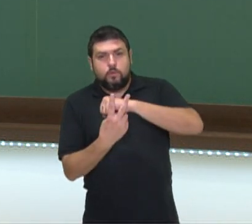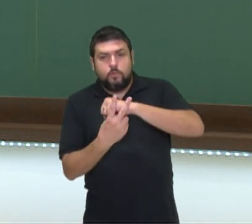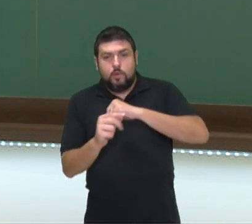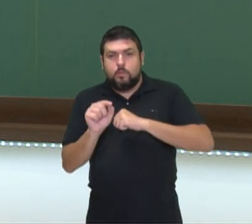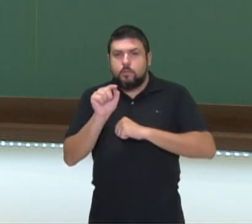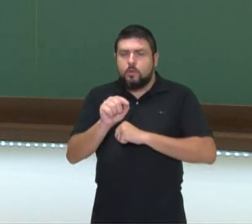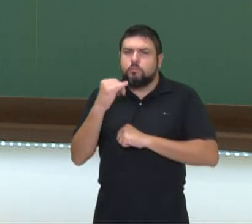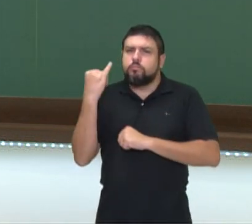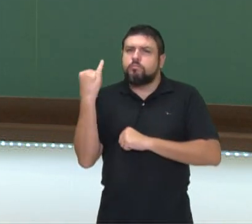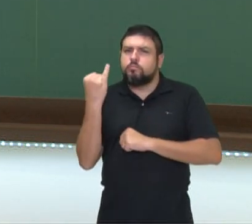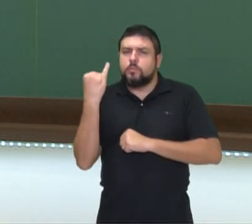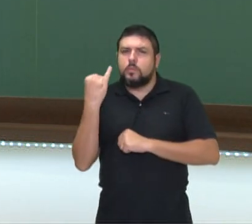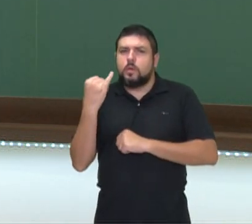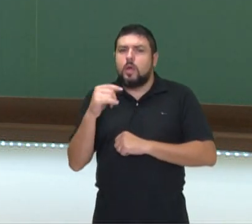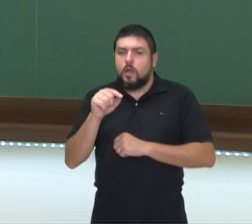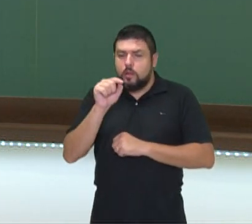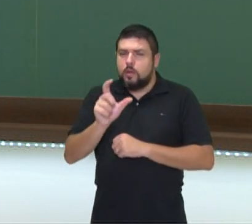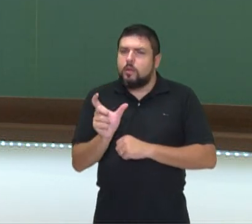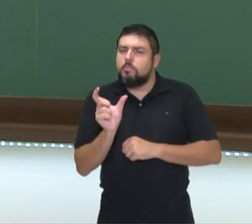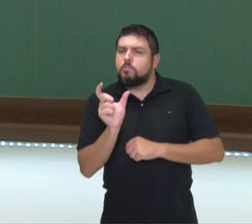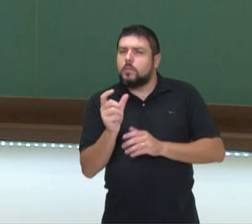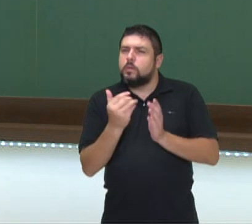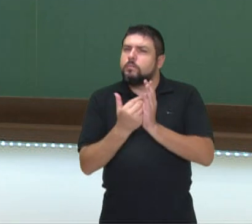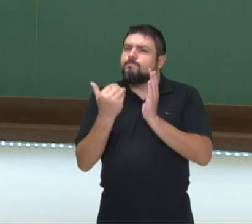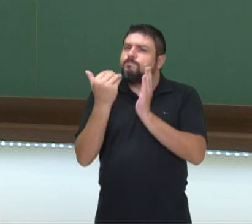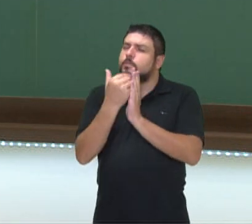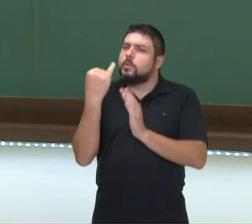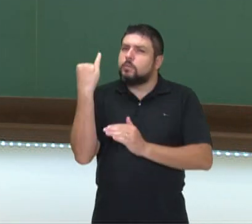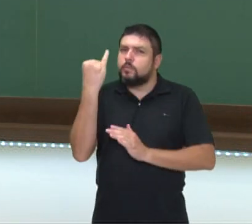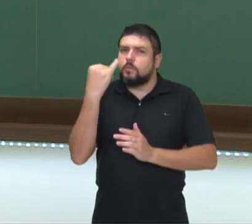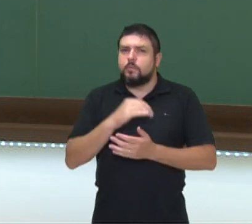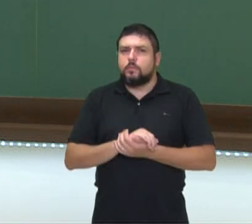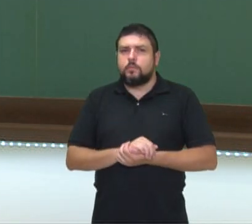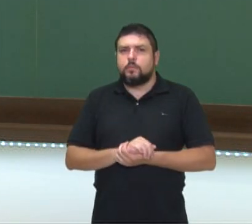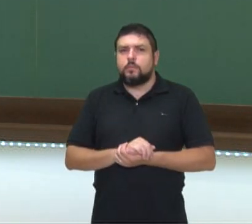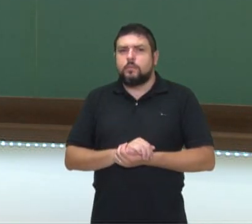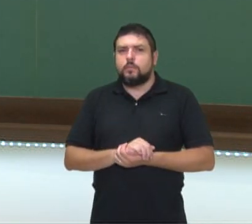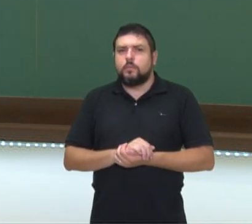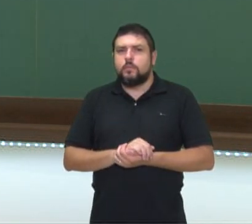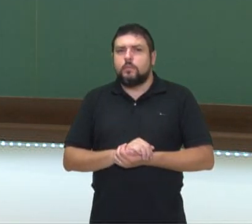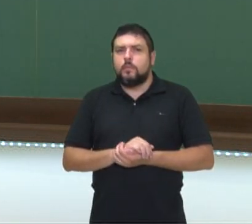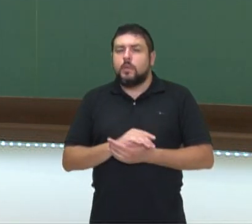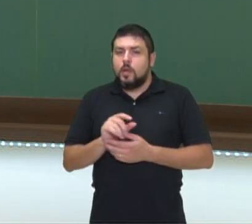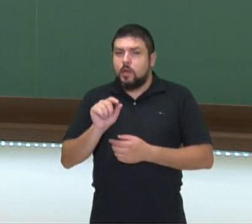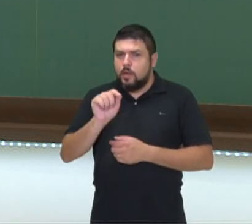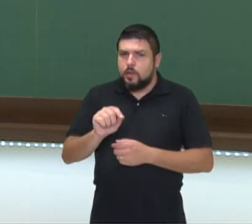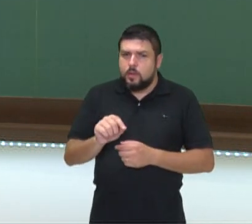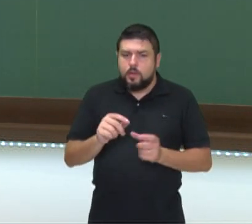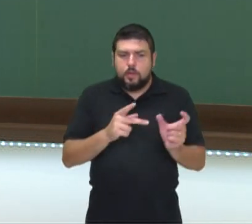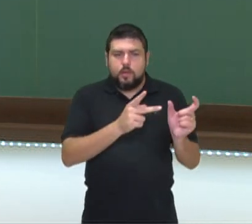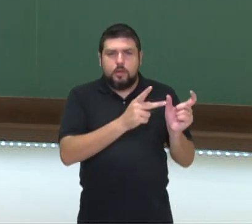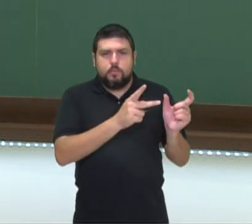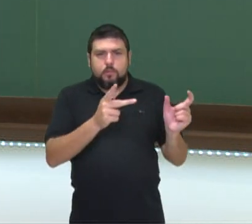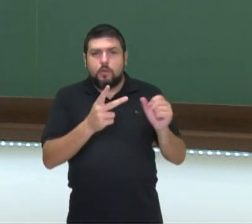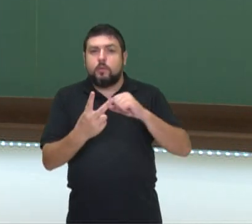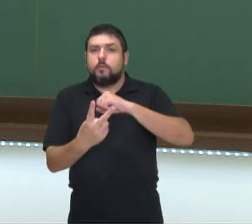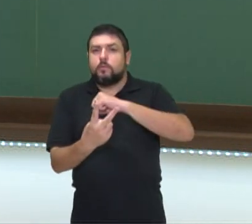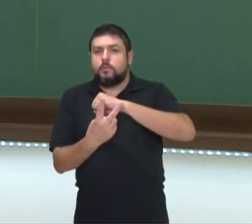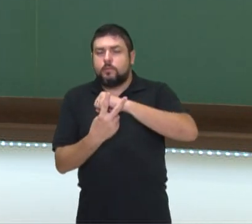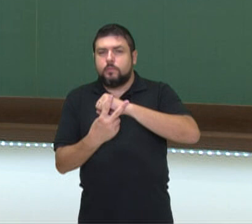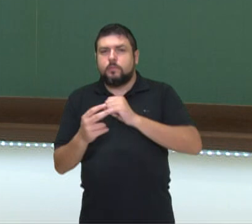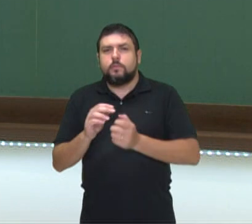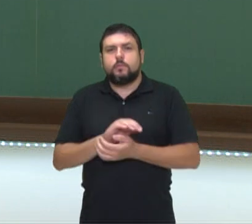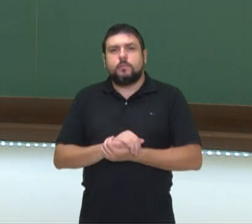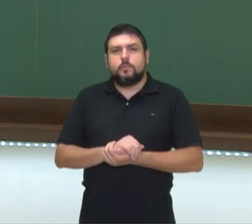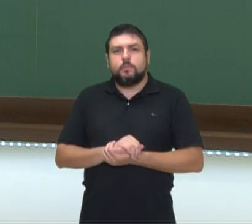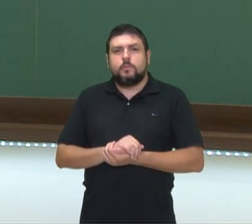desse predicado, é a palavra mais importante. E o que nós temos, então? Um predicado verbal nesse caso. O predicado